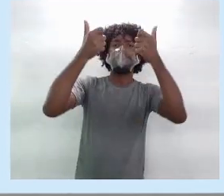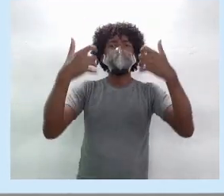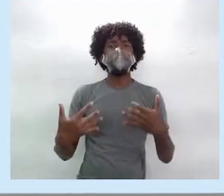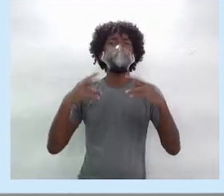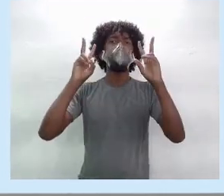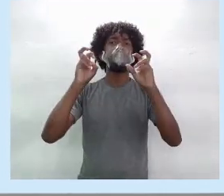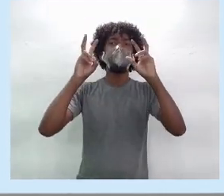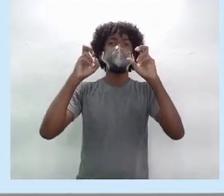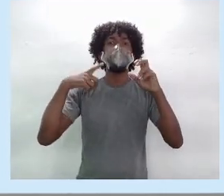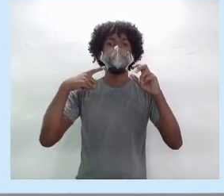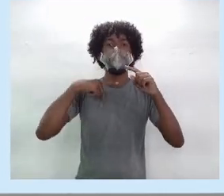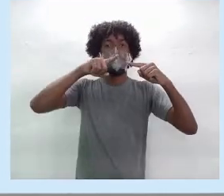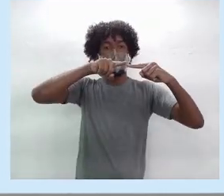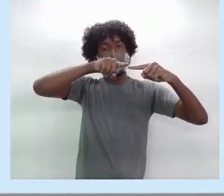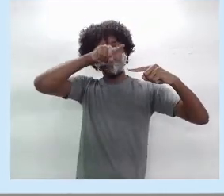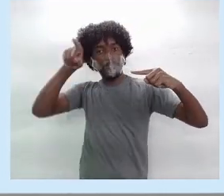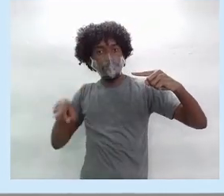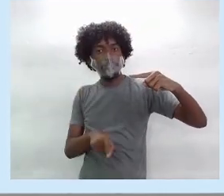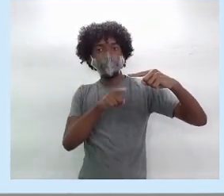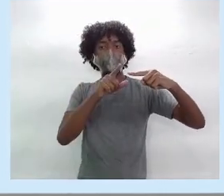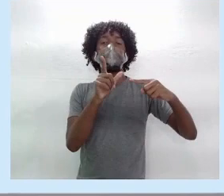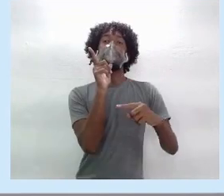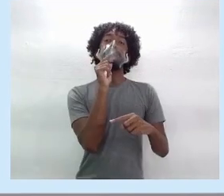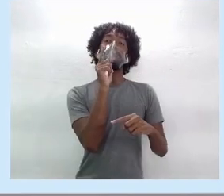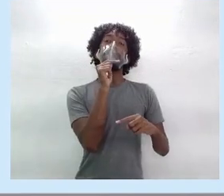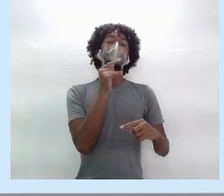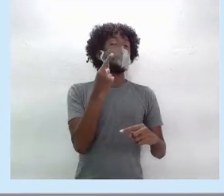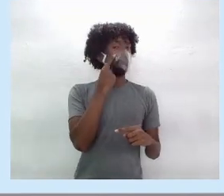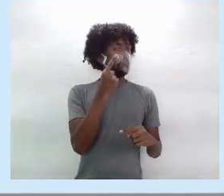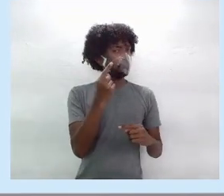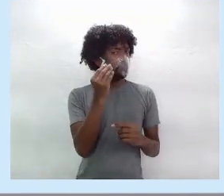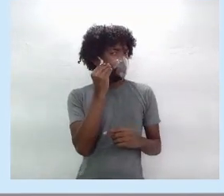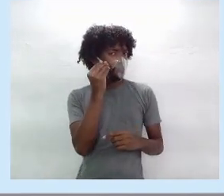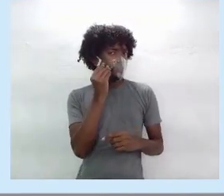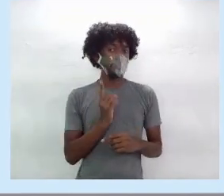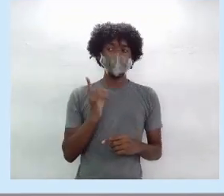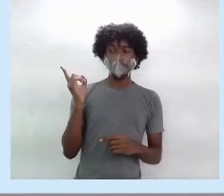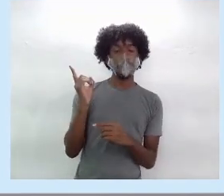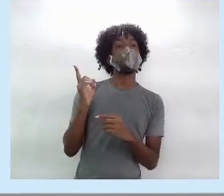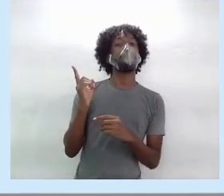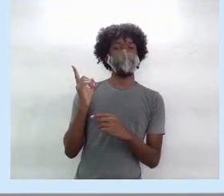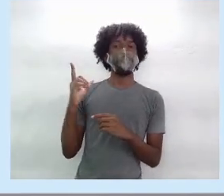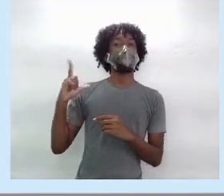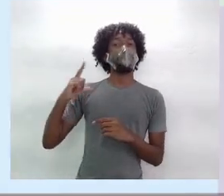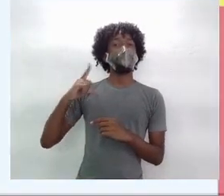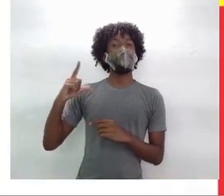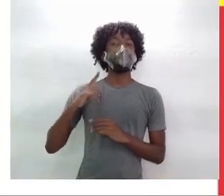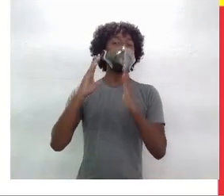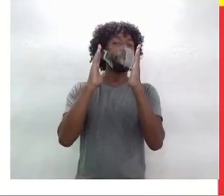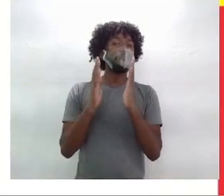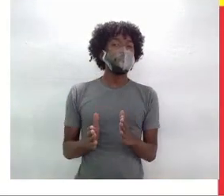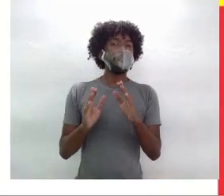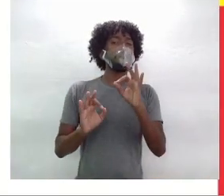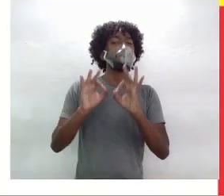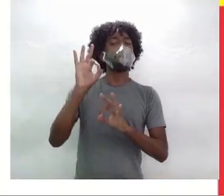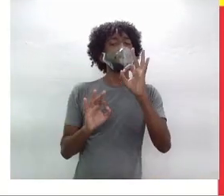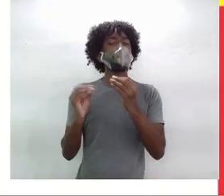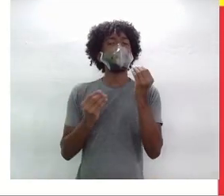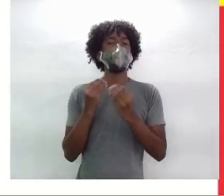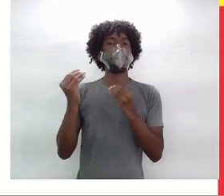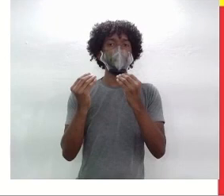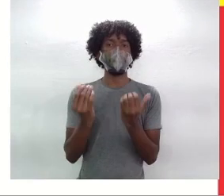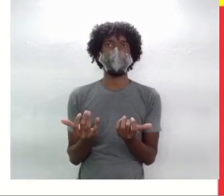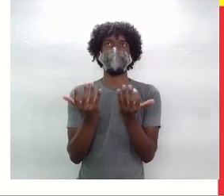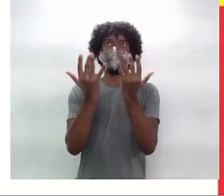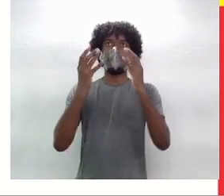para o ciclo da água. Observa aí na telinha para a gente ver essa formação dessas nuvens.